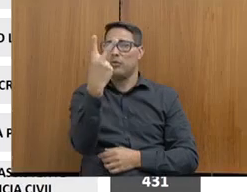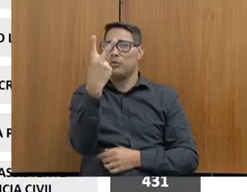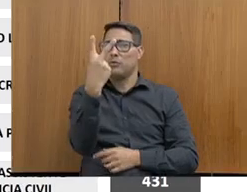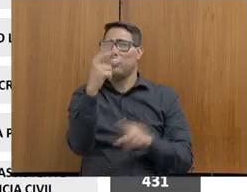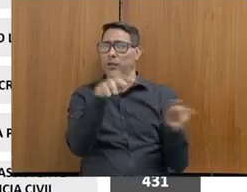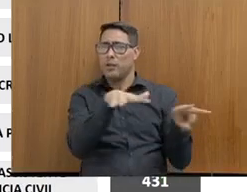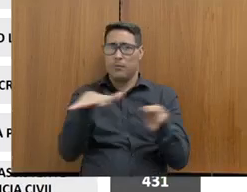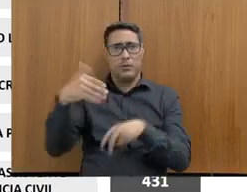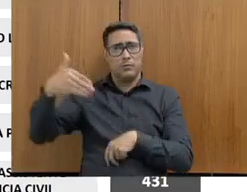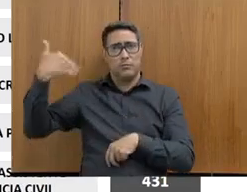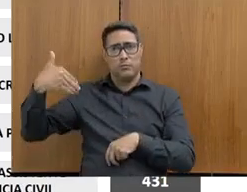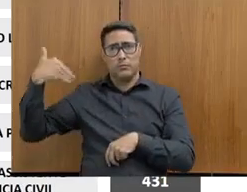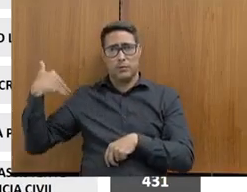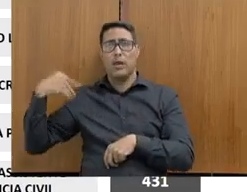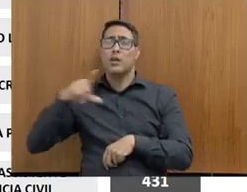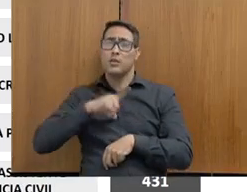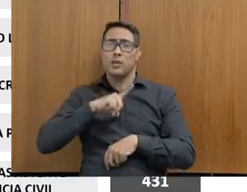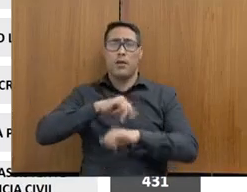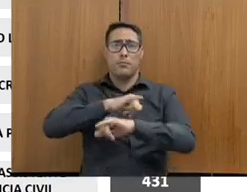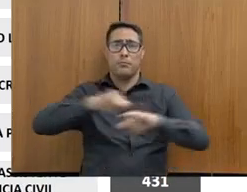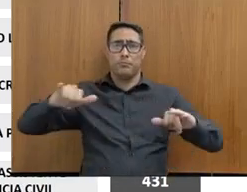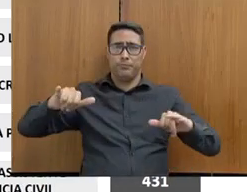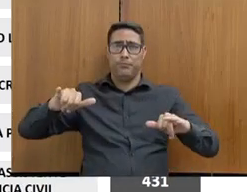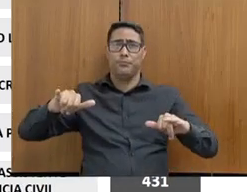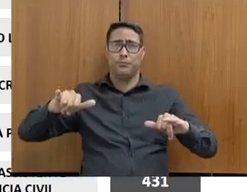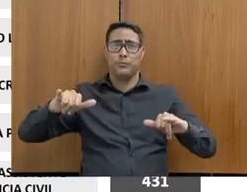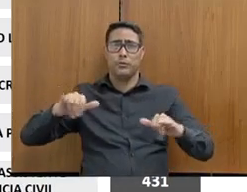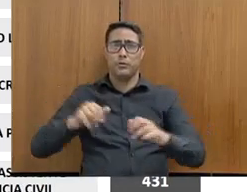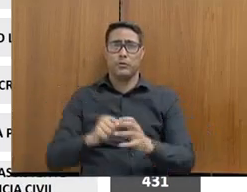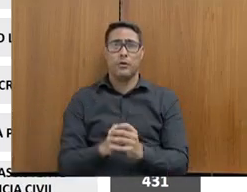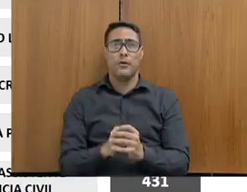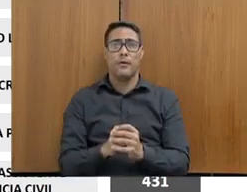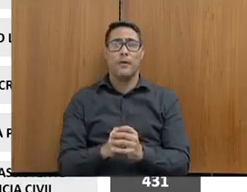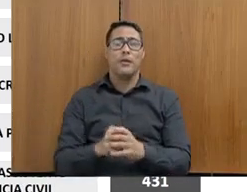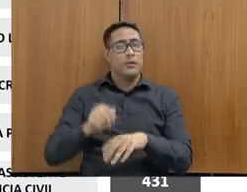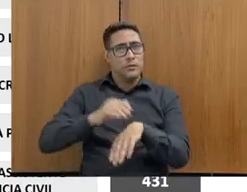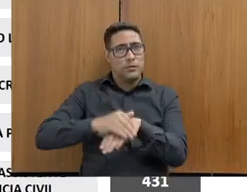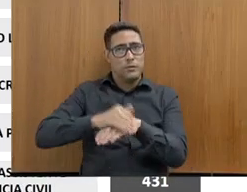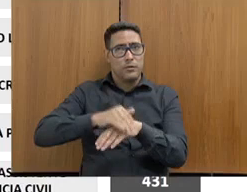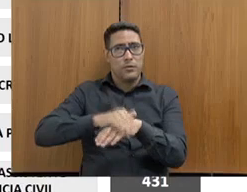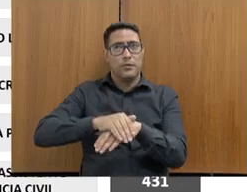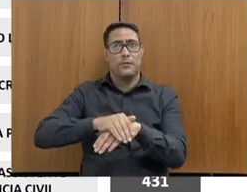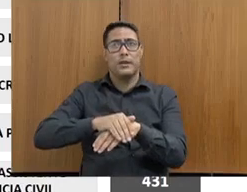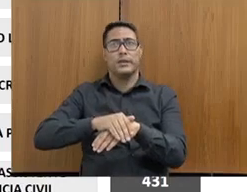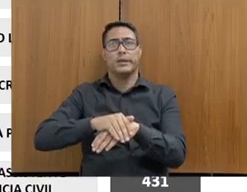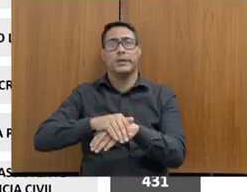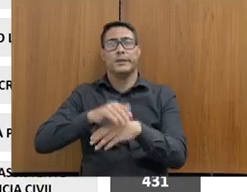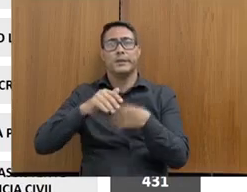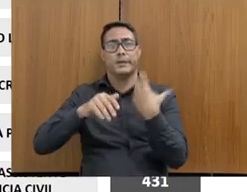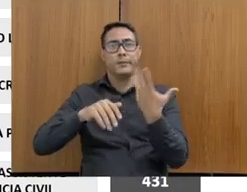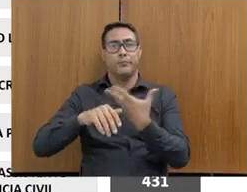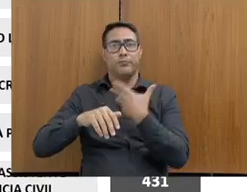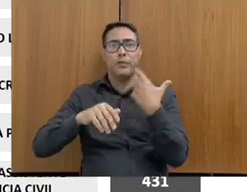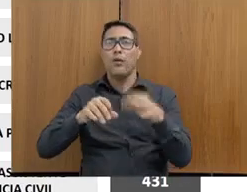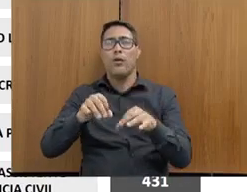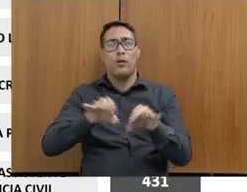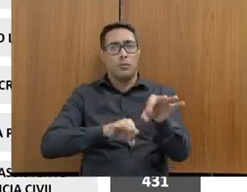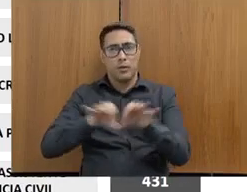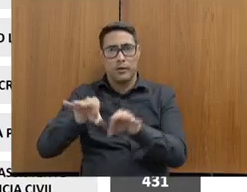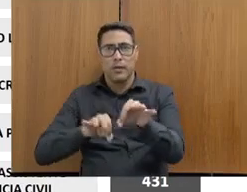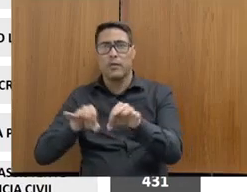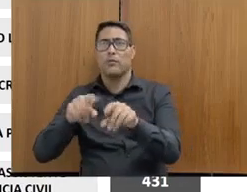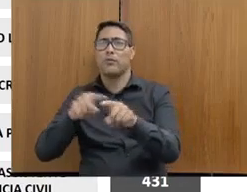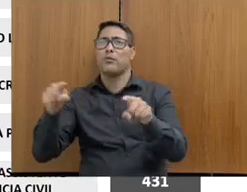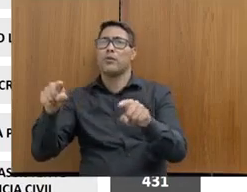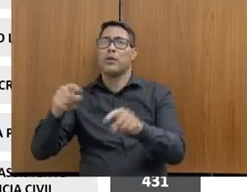a publicação né de promoções referentes ao processo de promoção